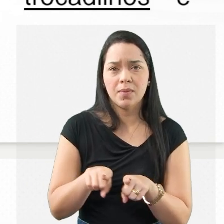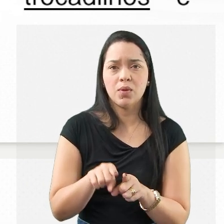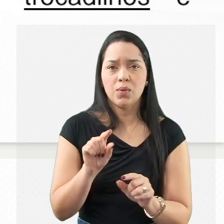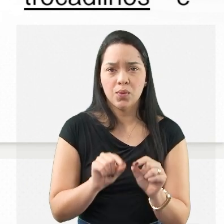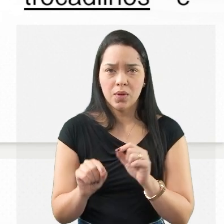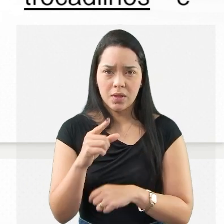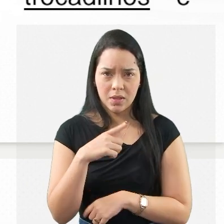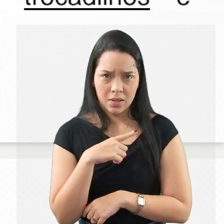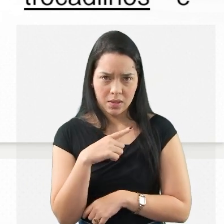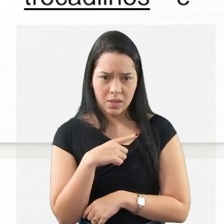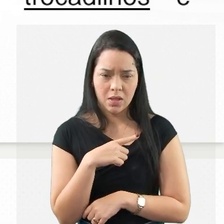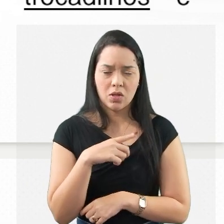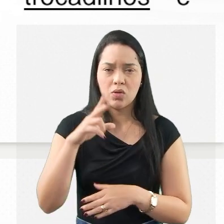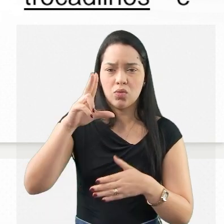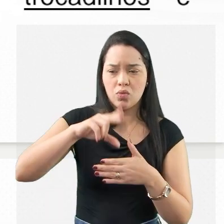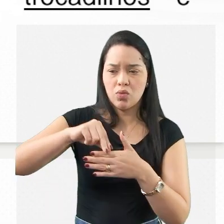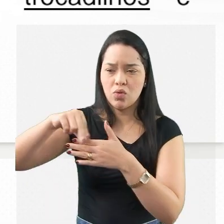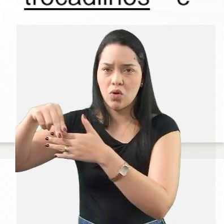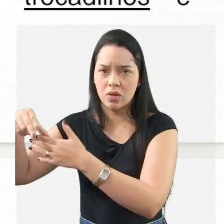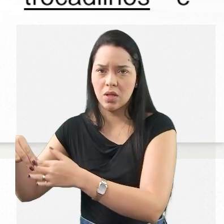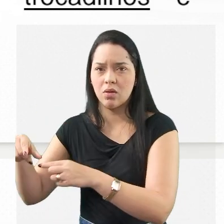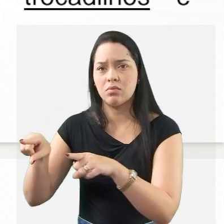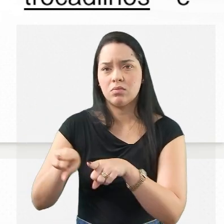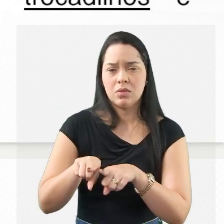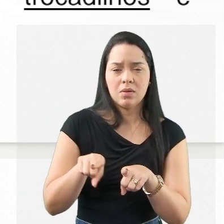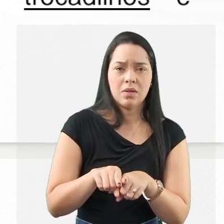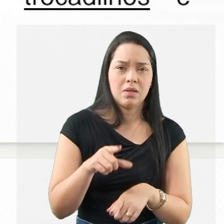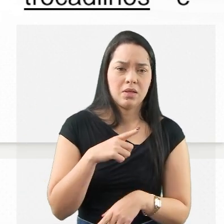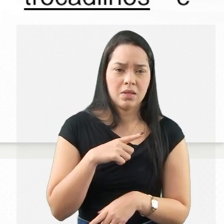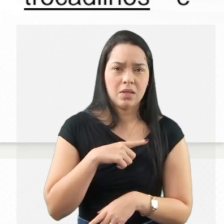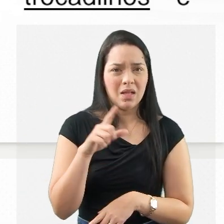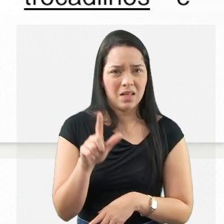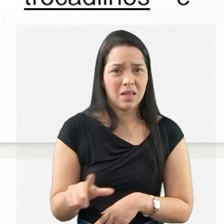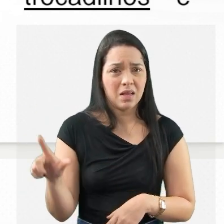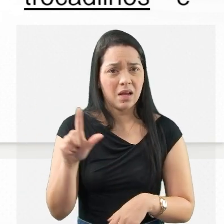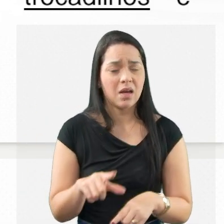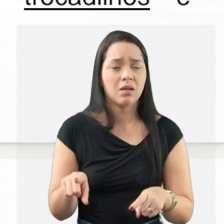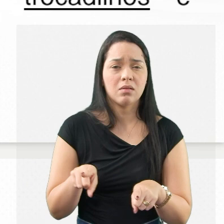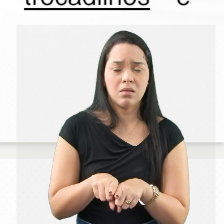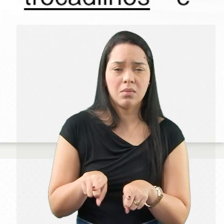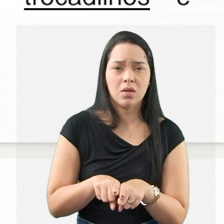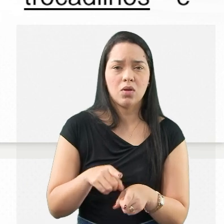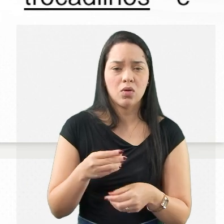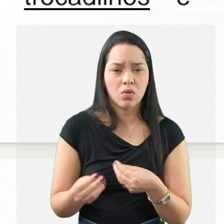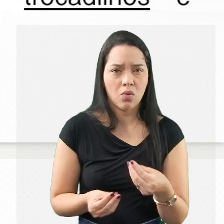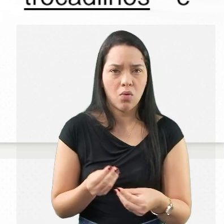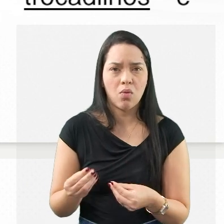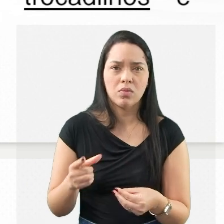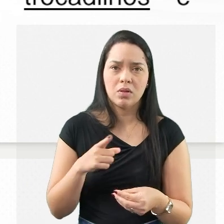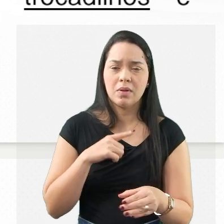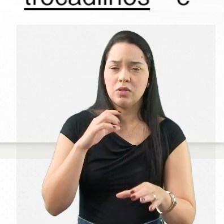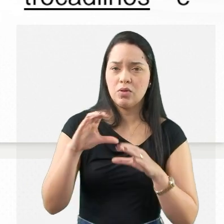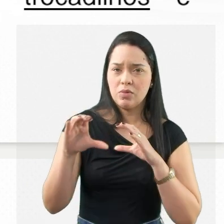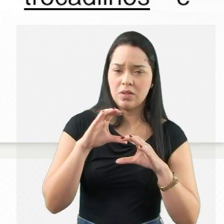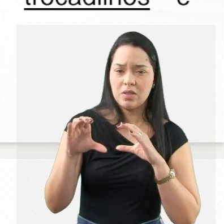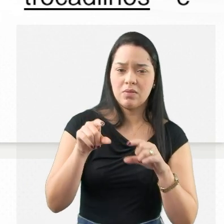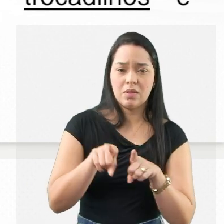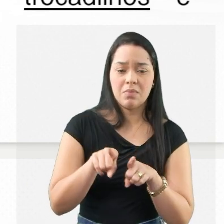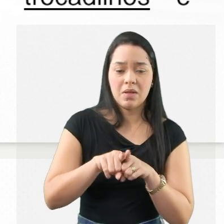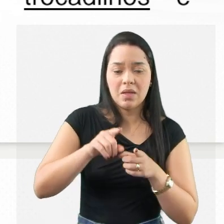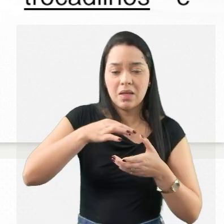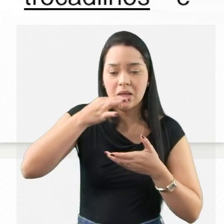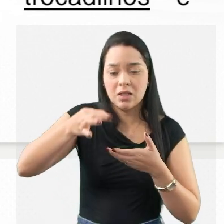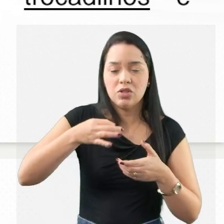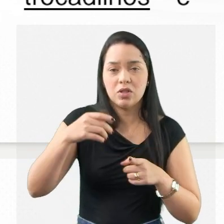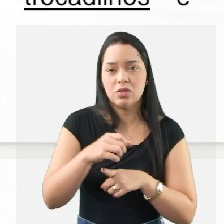além do cordel ele ser uma forma literária, ele também serve como meio de comunicação e crítica social.